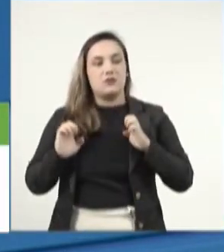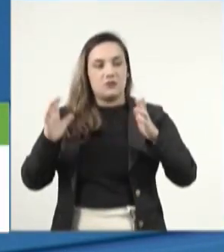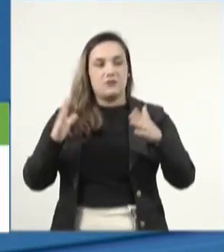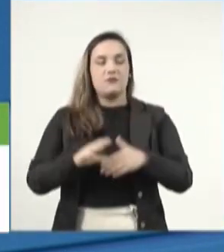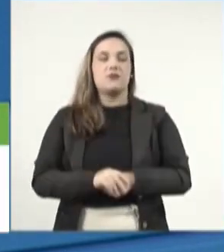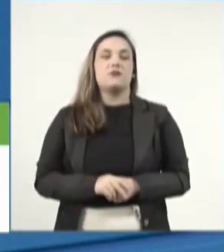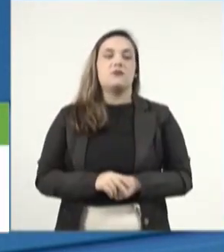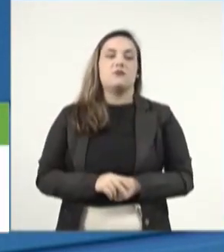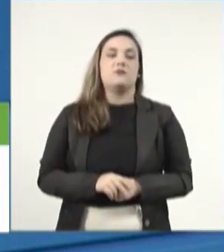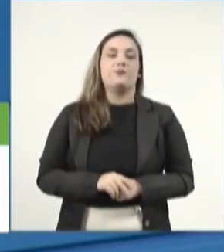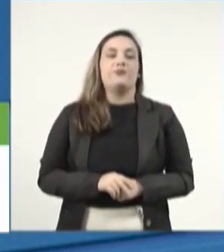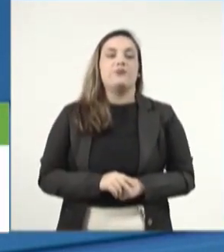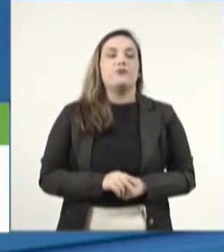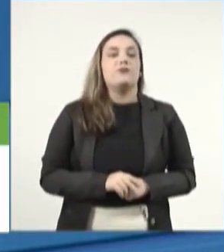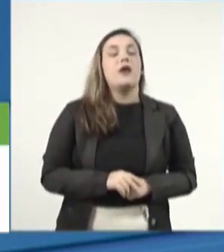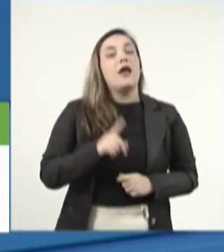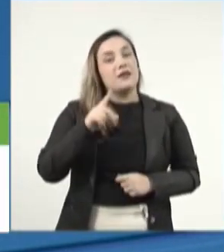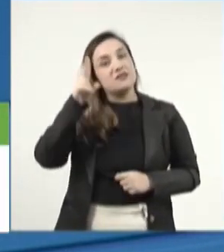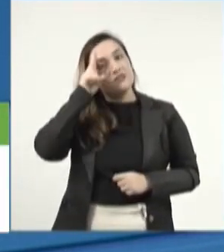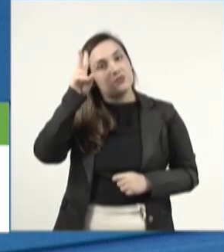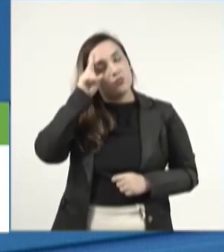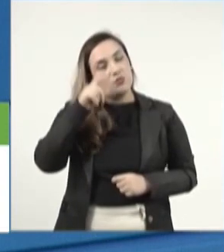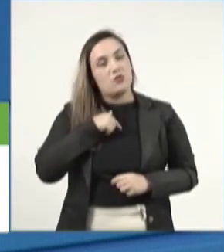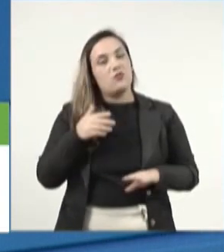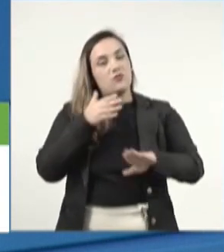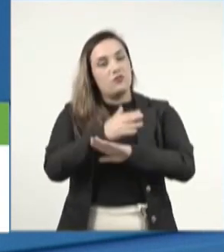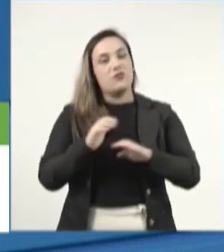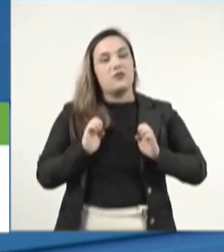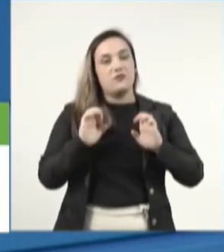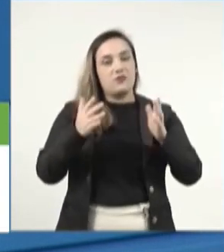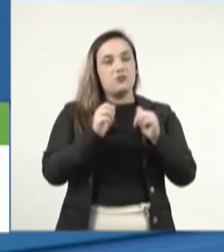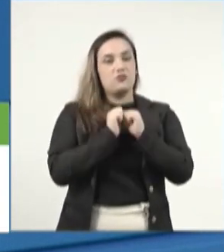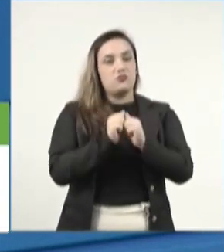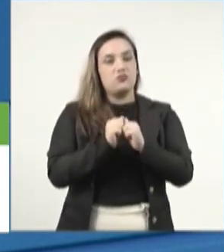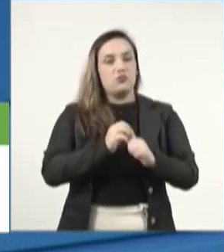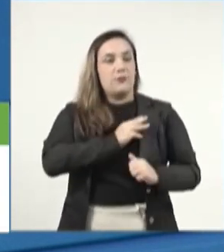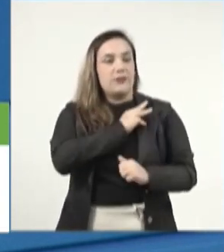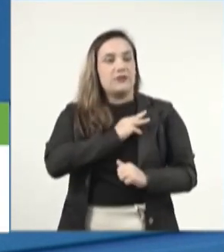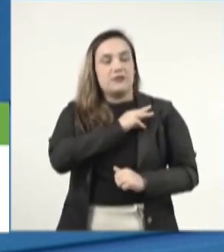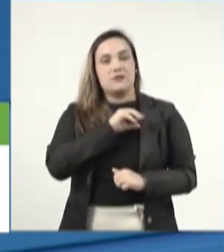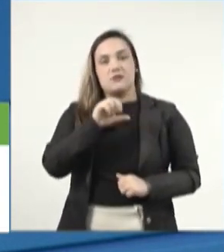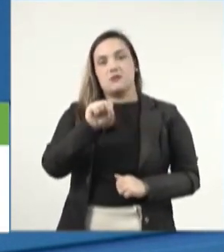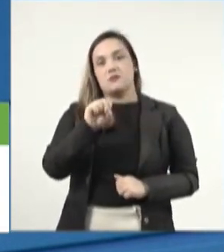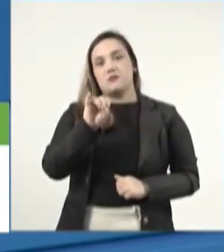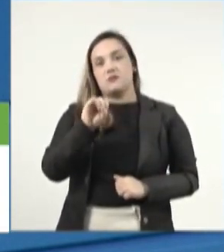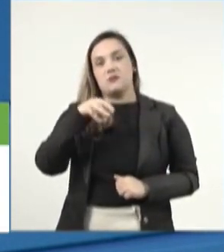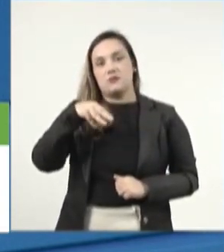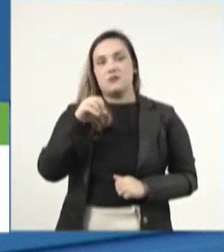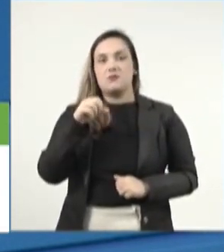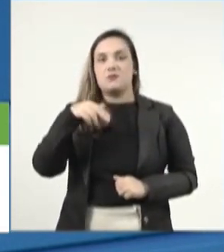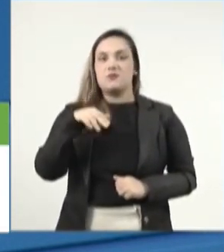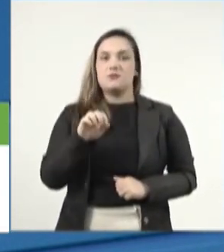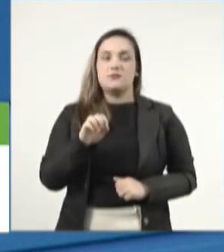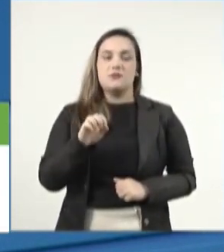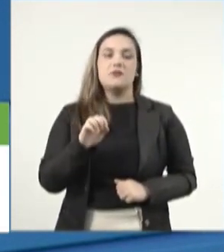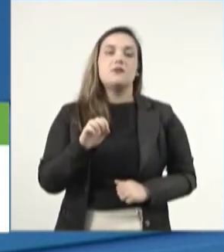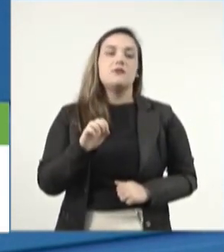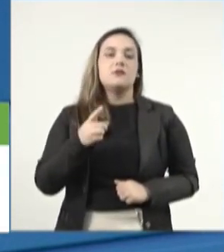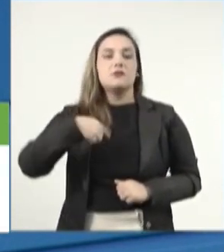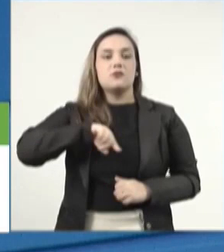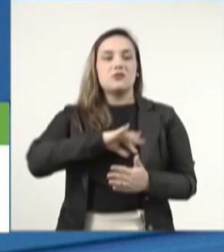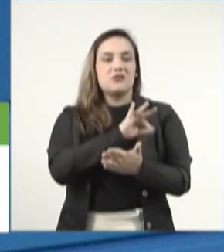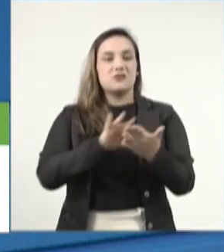Primeiro evento que eu participei, na segunda-feira, com a ministra Simone Tebet, em que nós